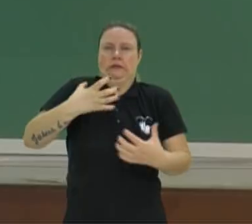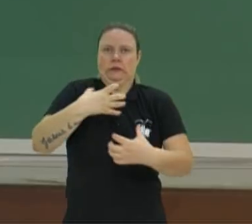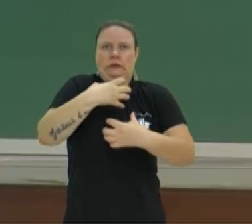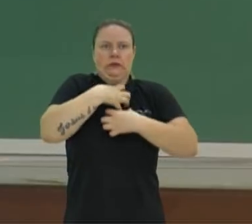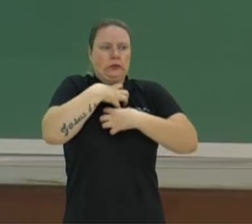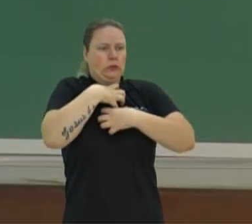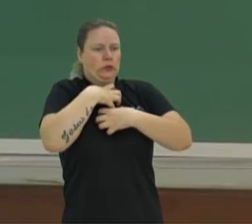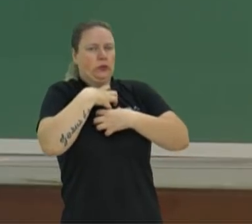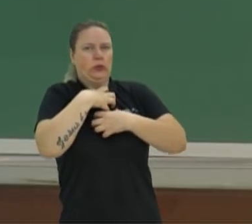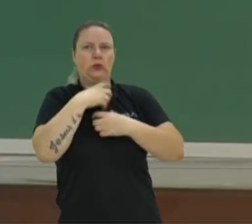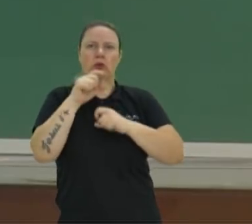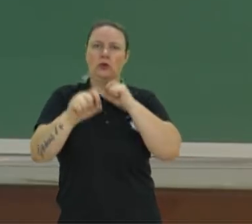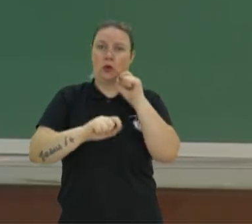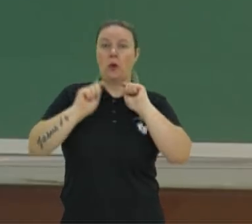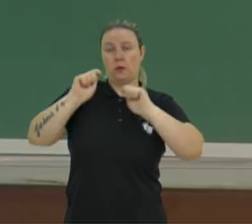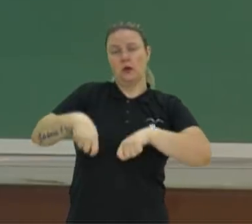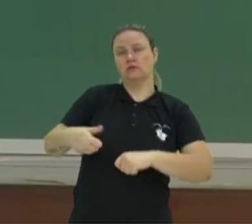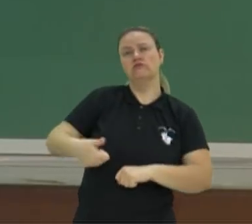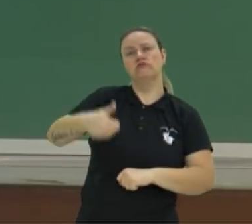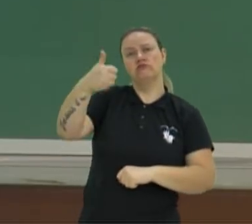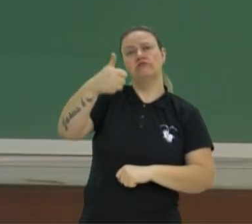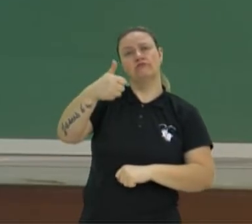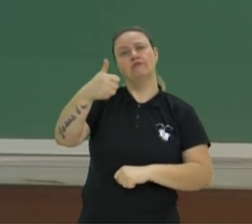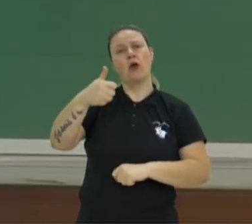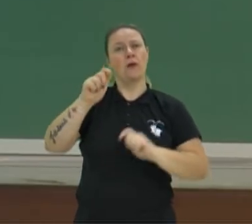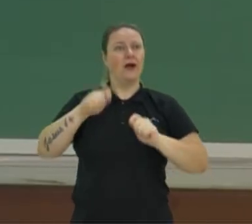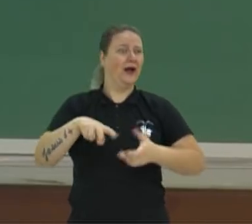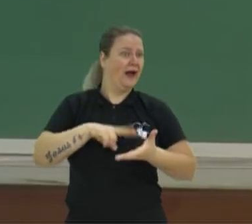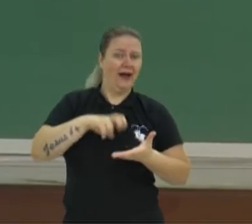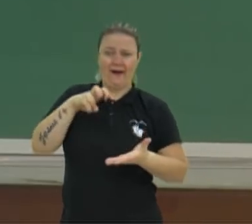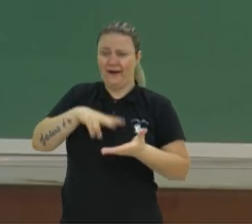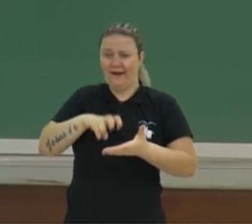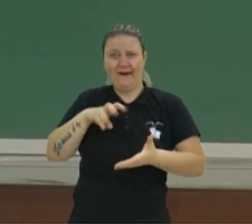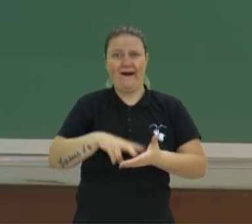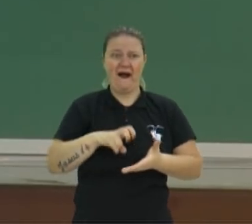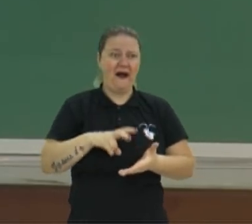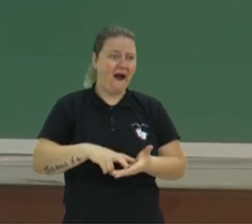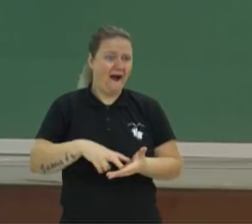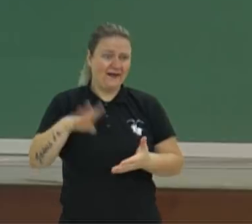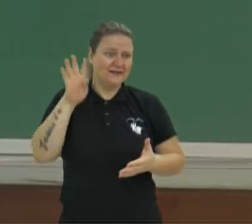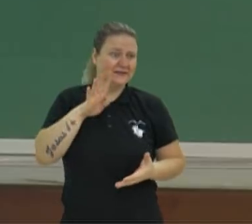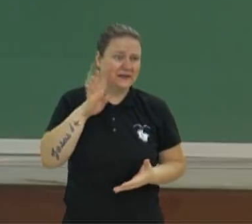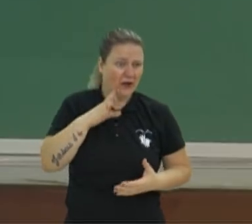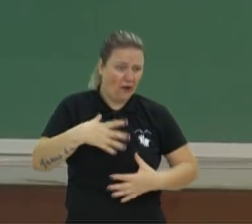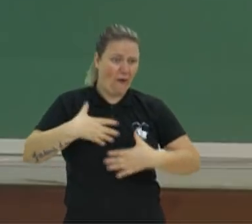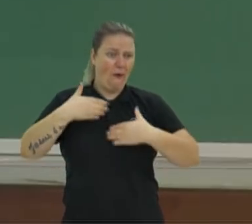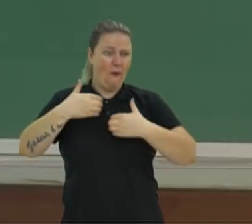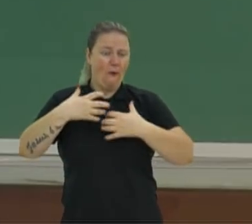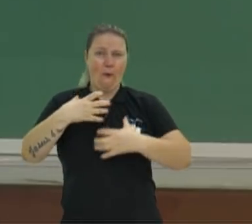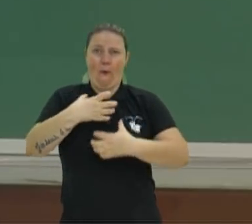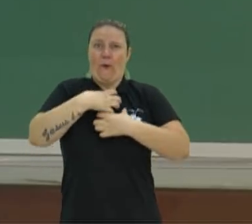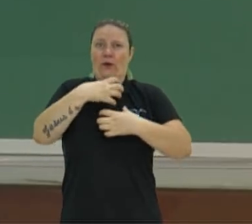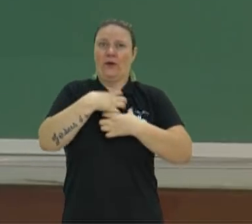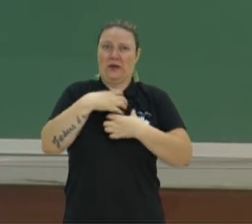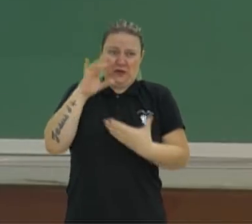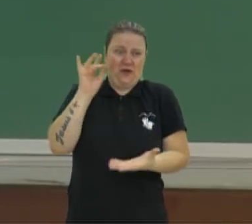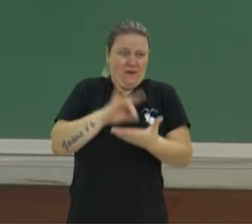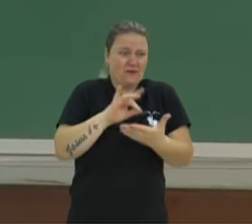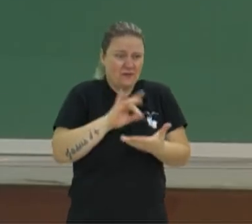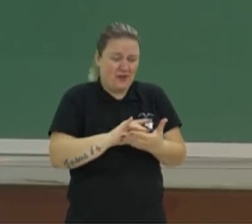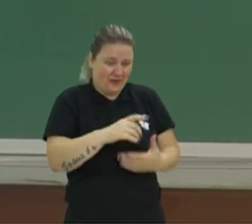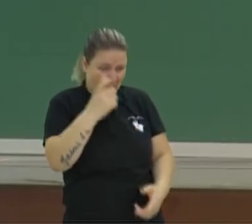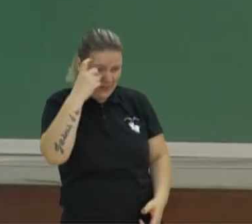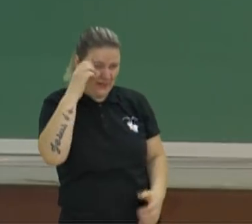pode ser positiva, ele pode ficar eufórico, convicto daquela notícia porque está confirmando o que ele